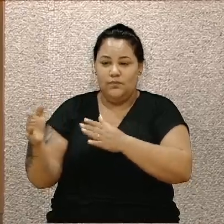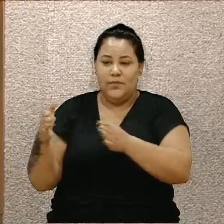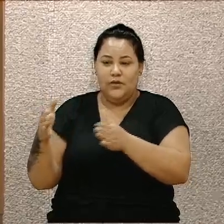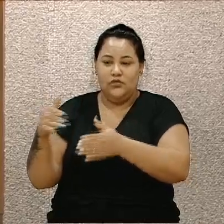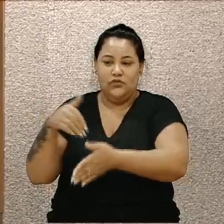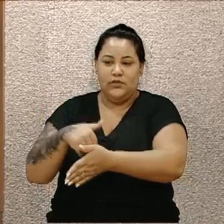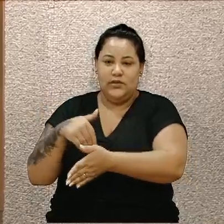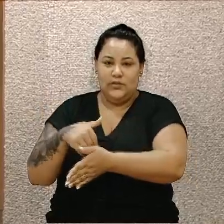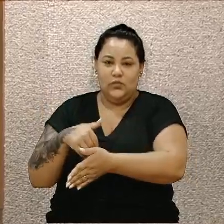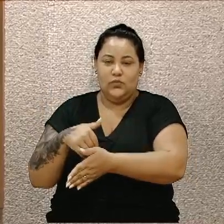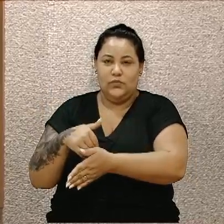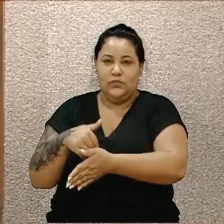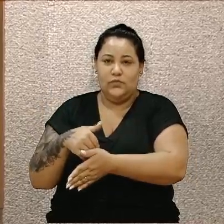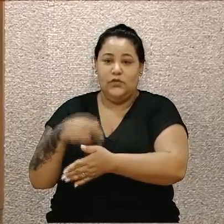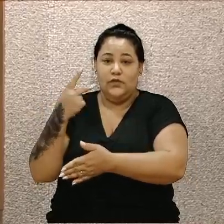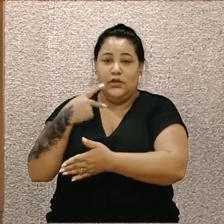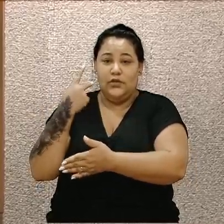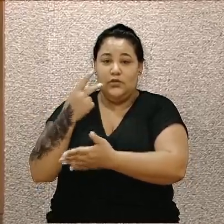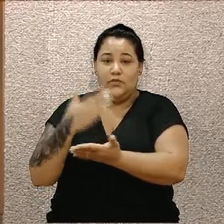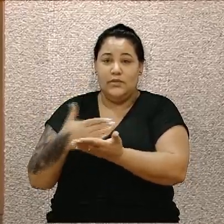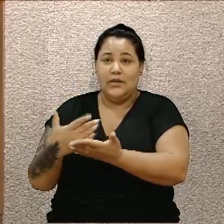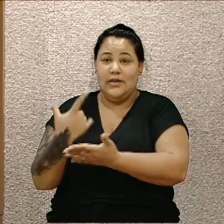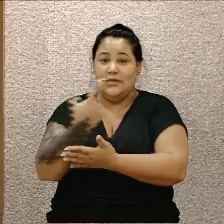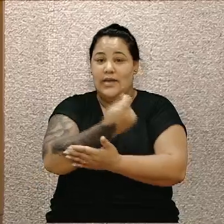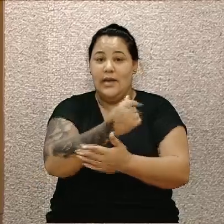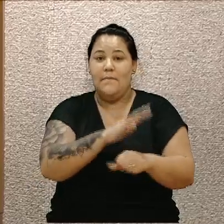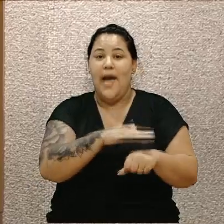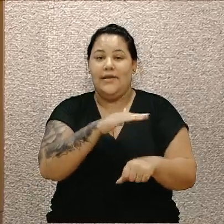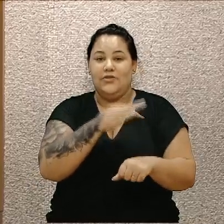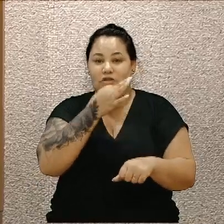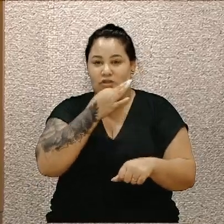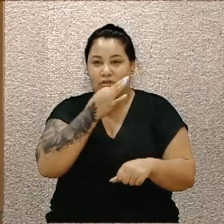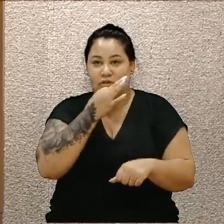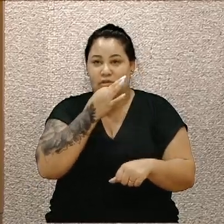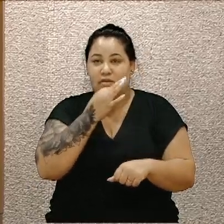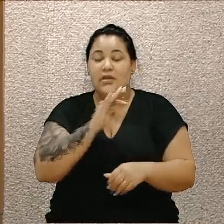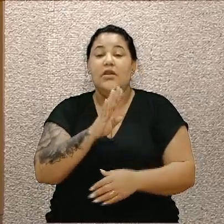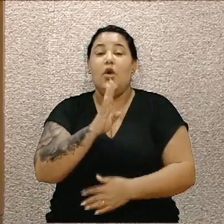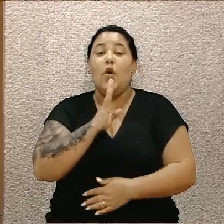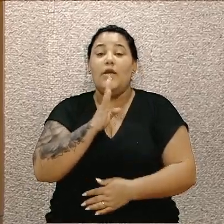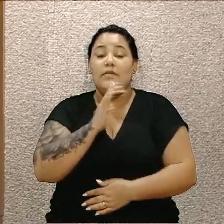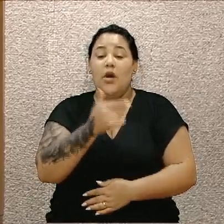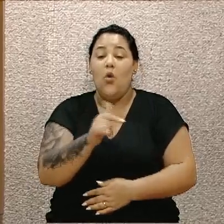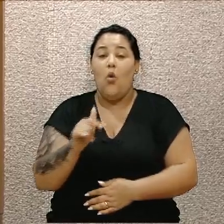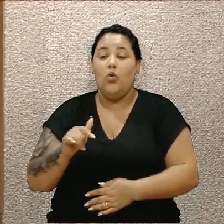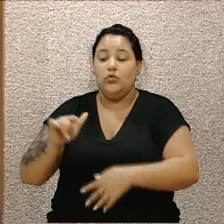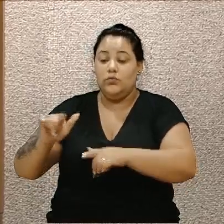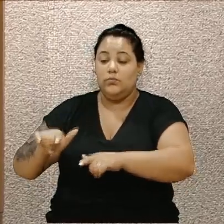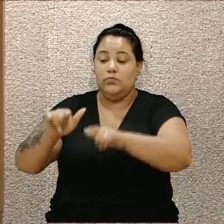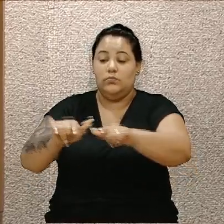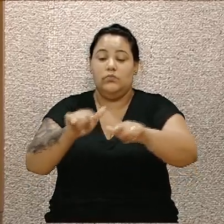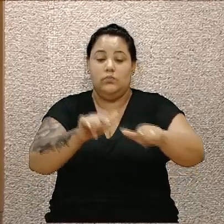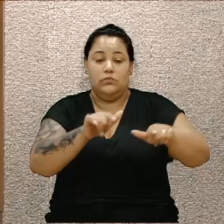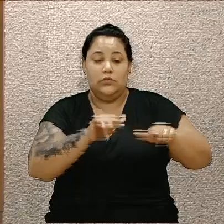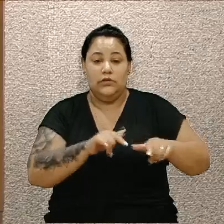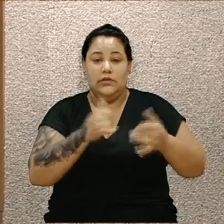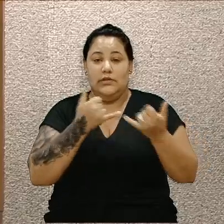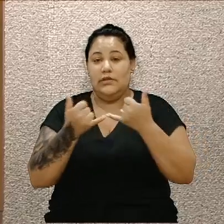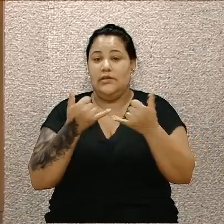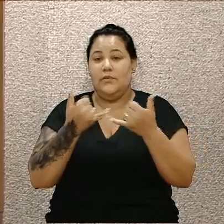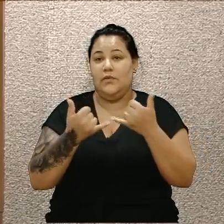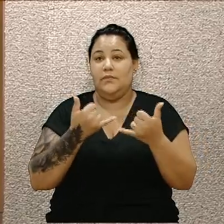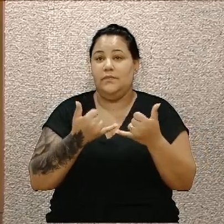sair mais de Caxias e conhecer outros exemplos, né, de ações, né?